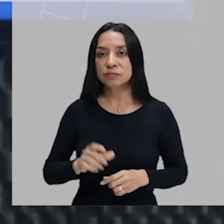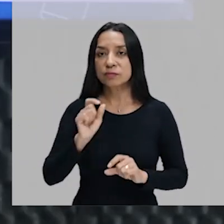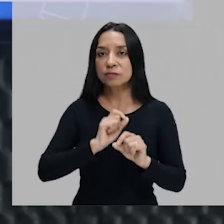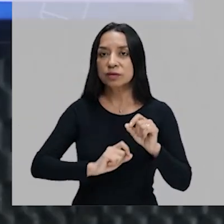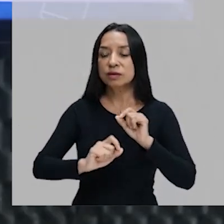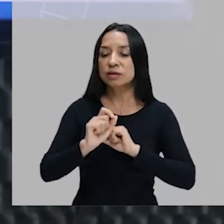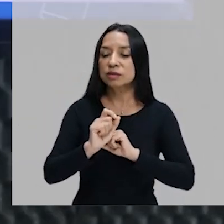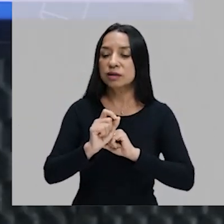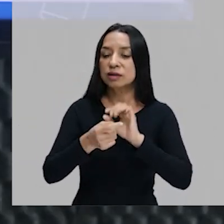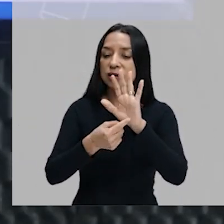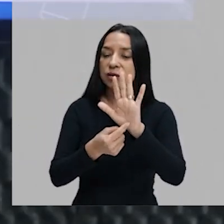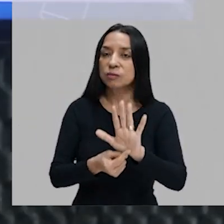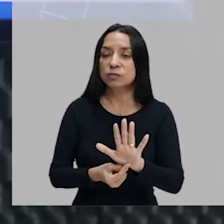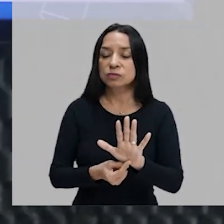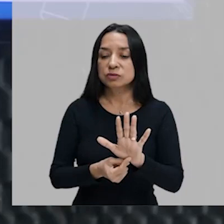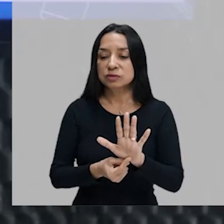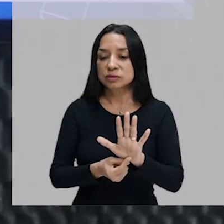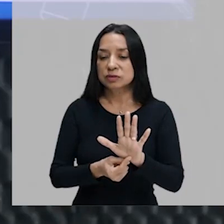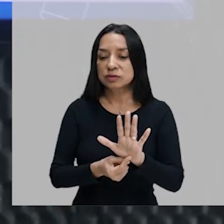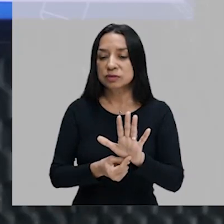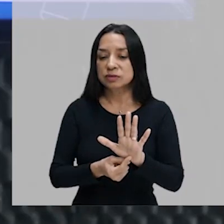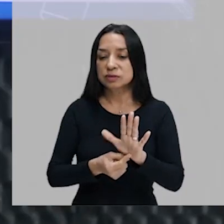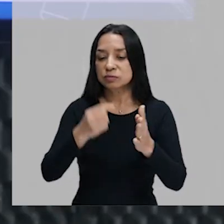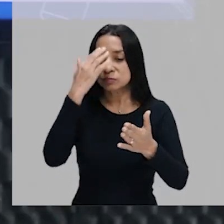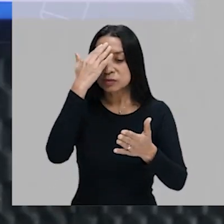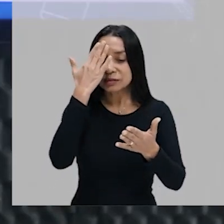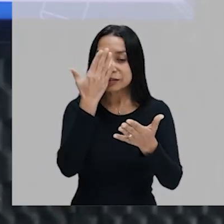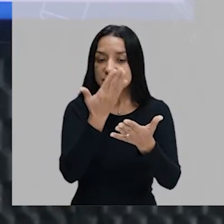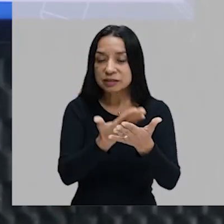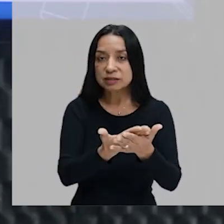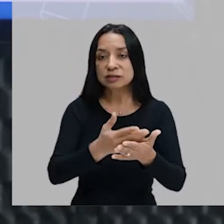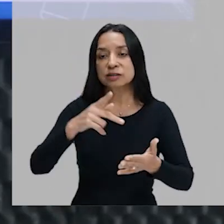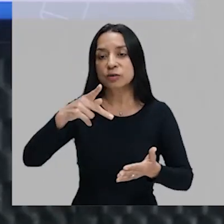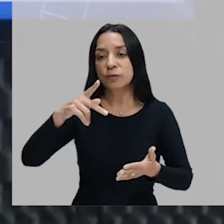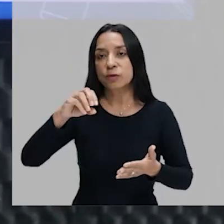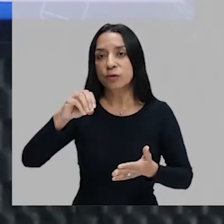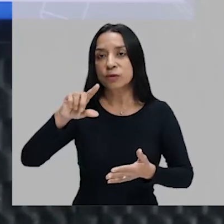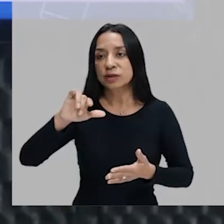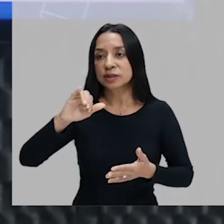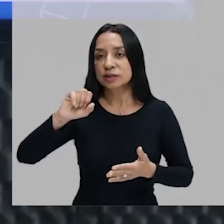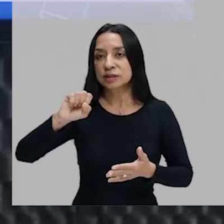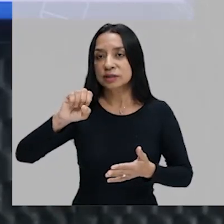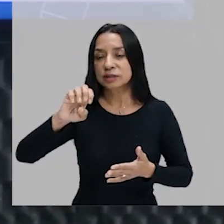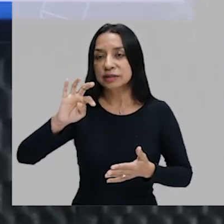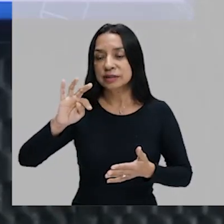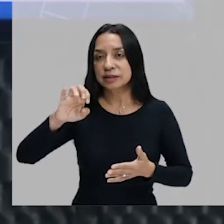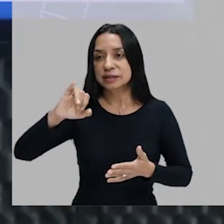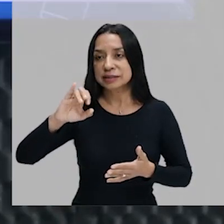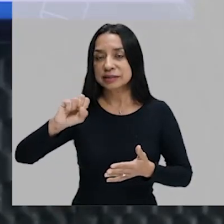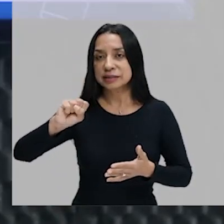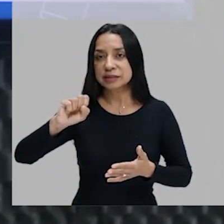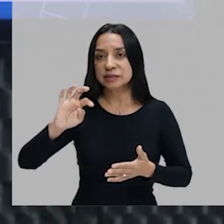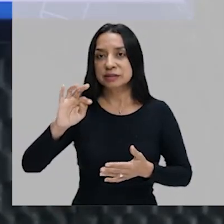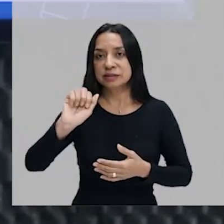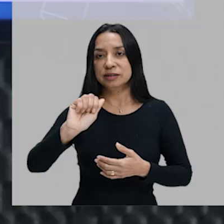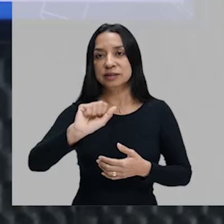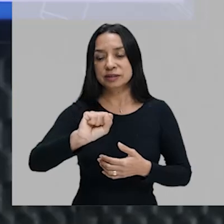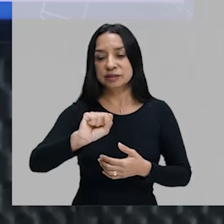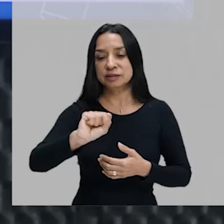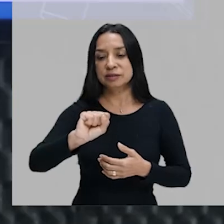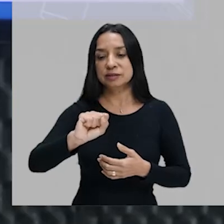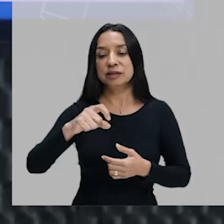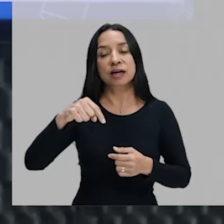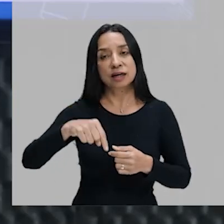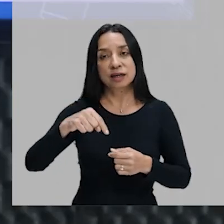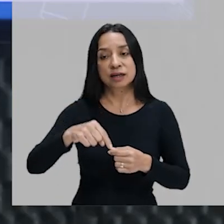manifestada através de crenças politeístas. Observe que aqui nós estamos diante de uma